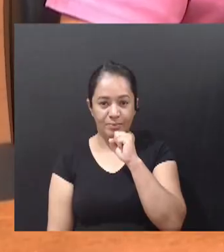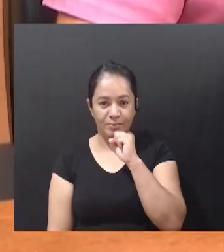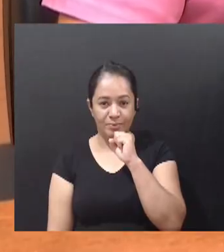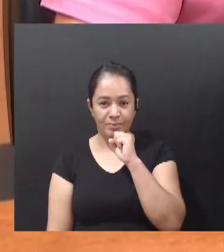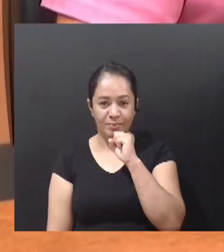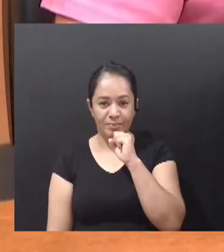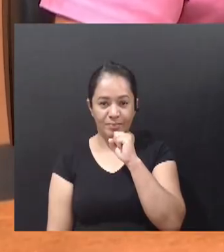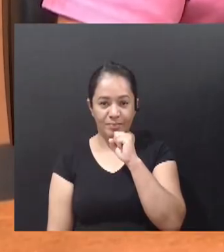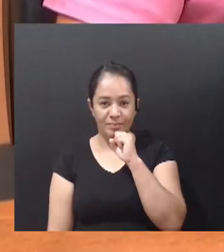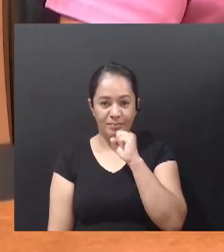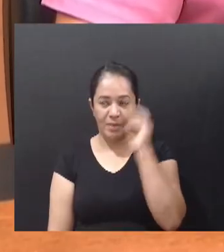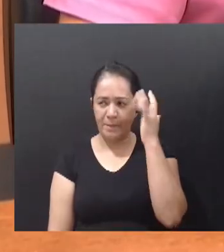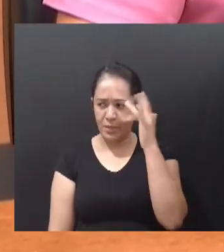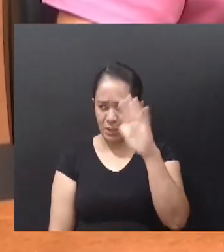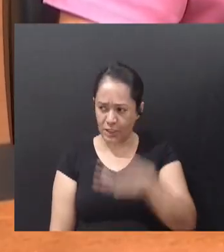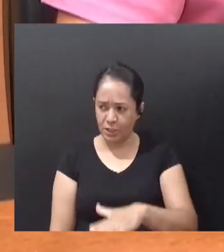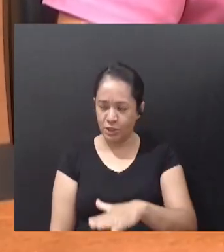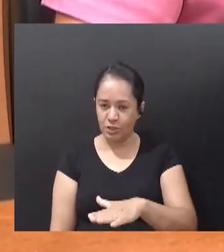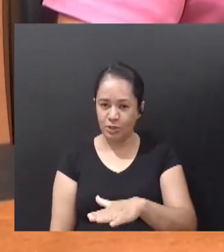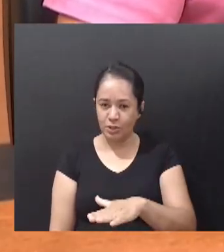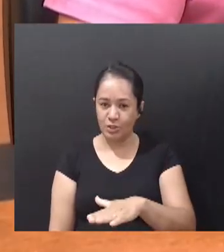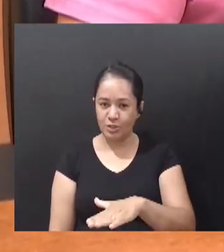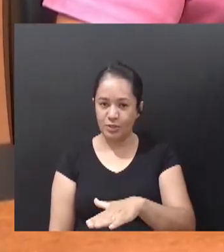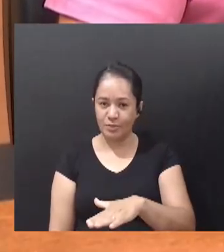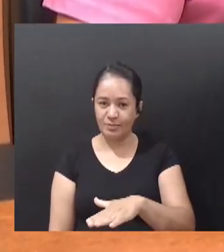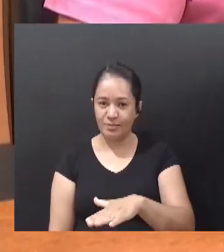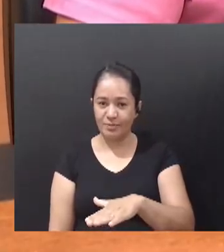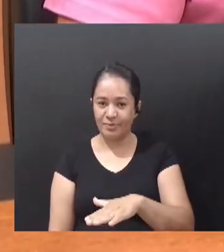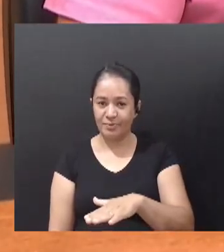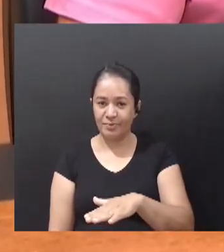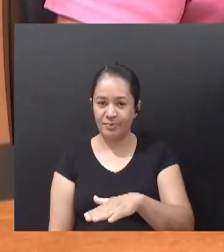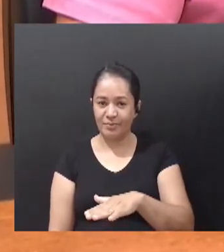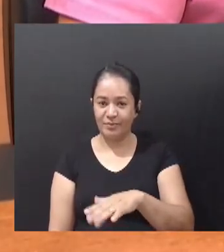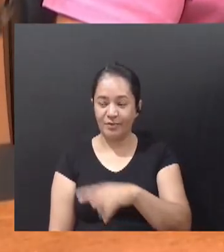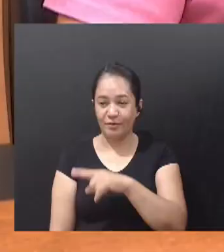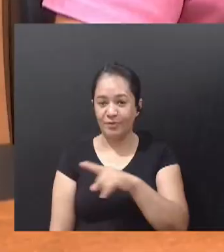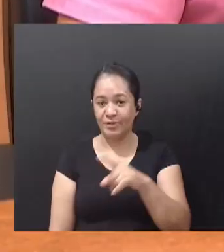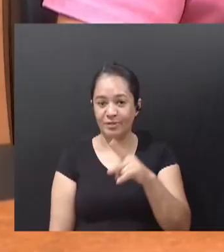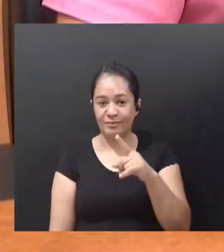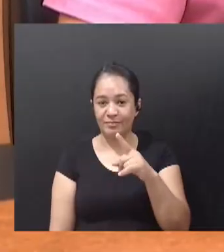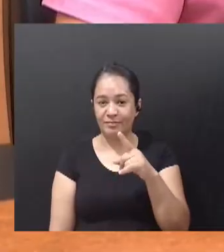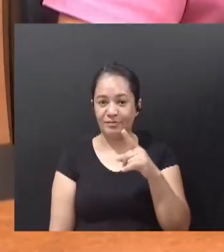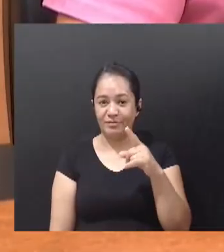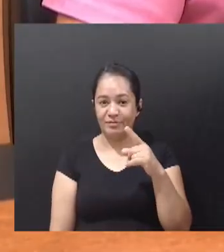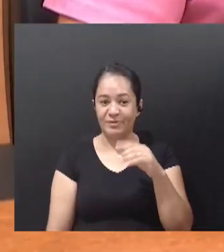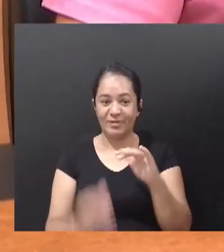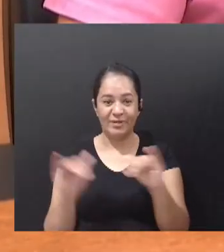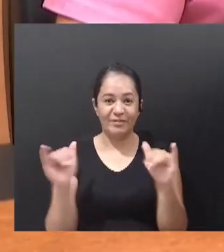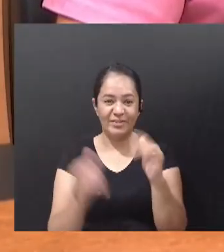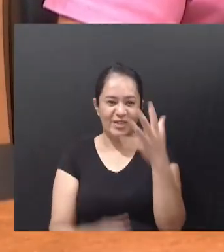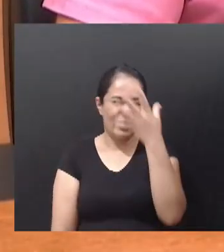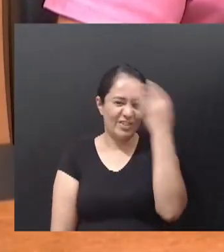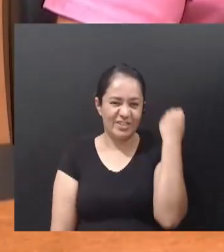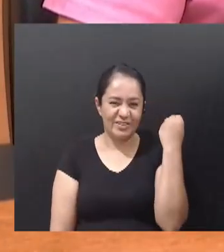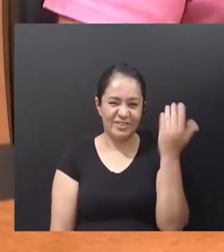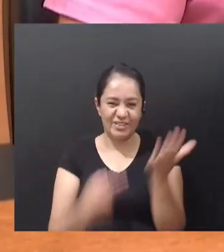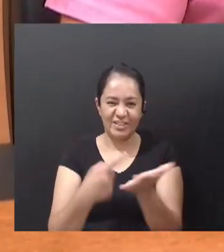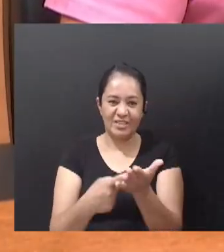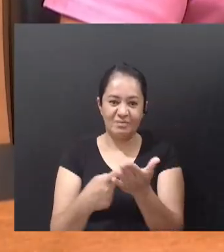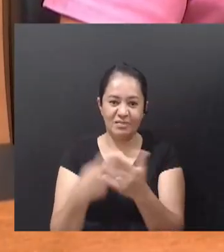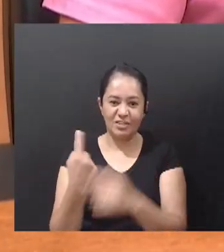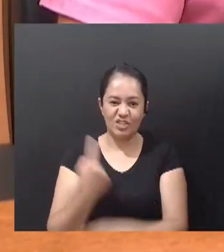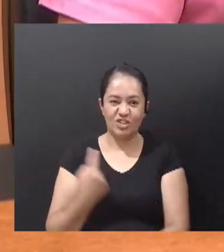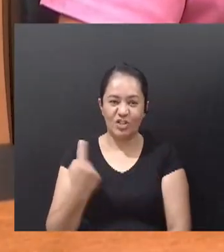Amanhã à tarde? Amanhã à tarde. Porque como vocês não tinham publicado, eles fazem agenda, sabe assim? Eles vão fazendo